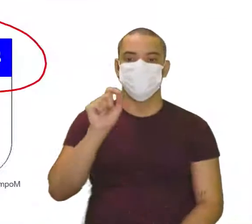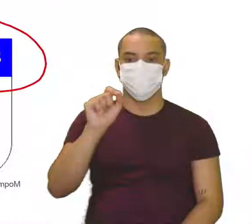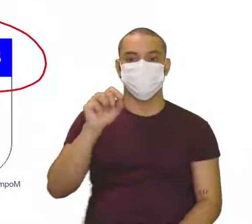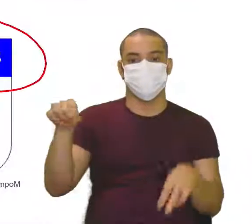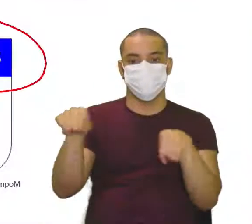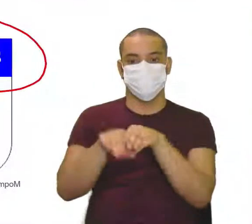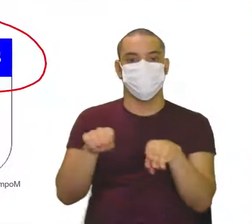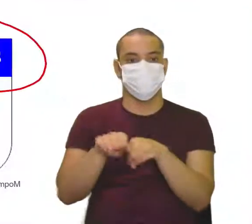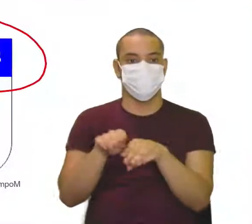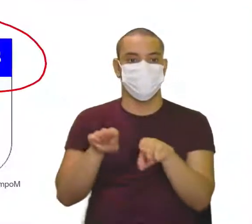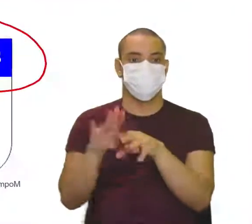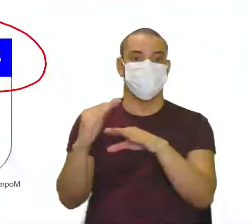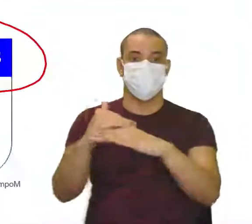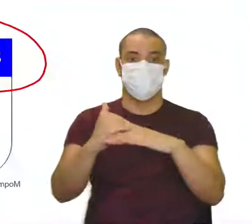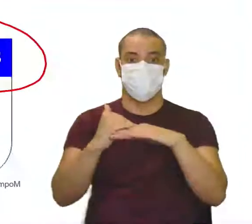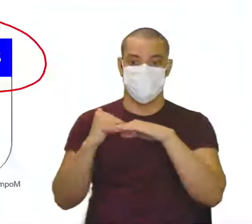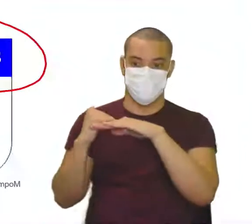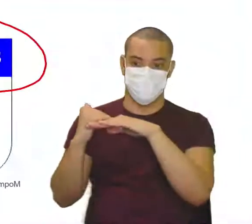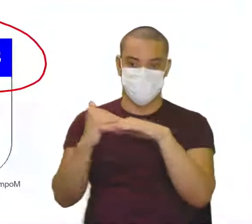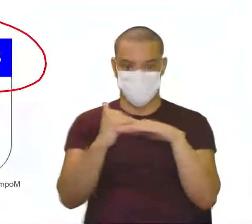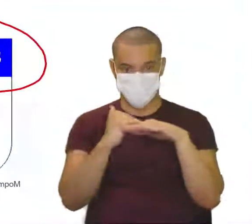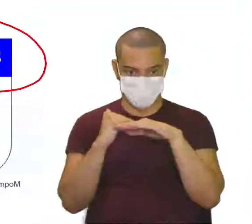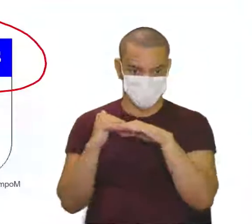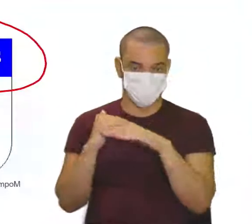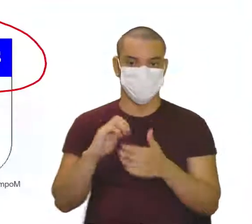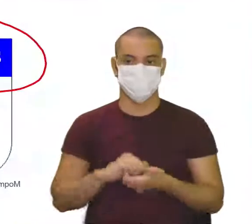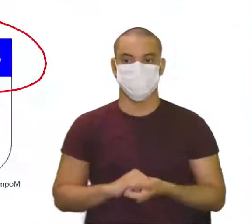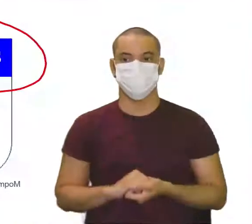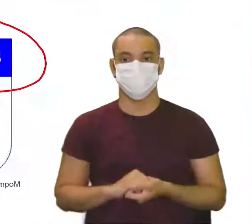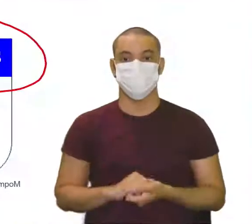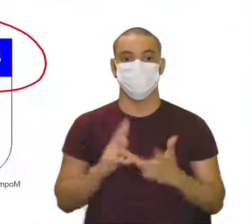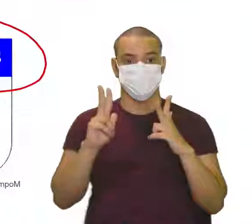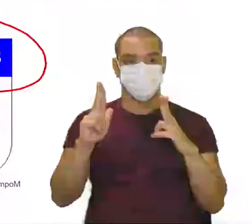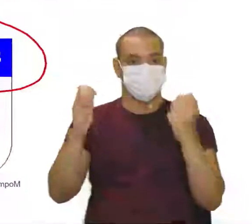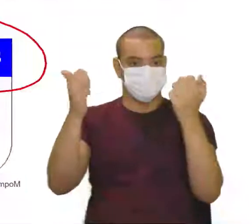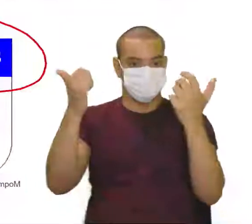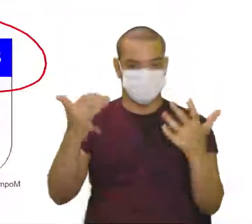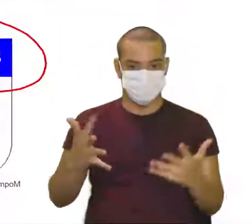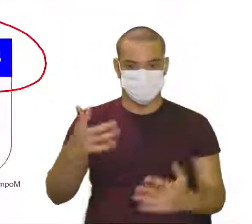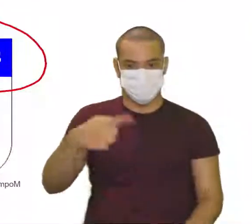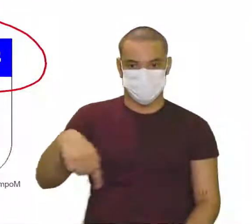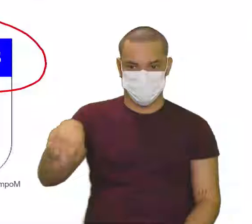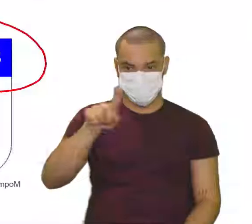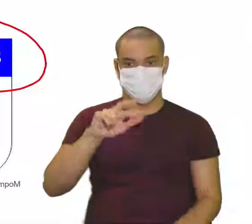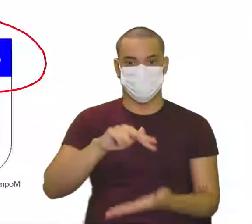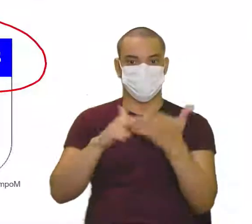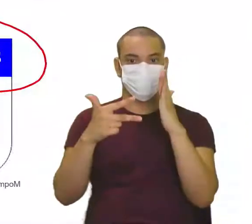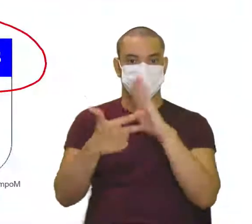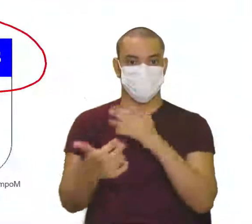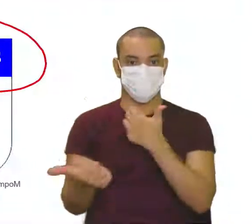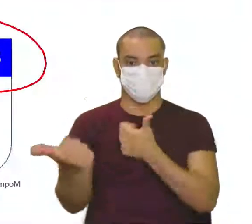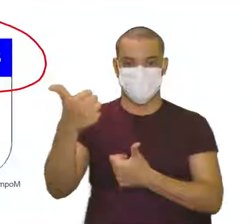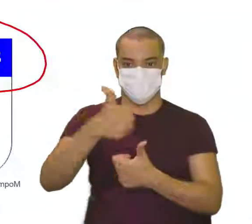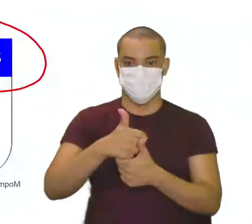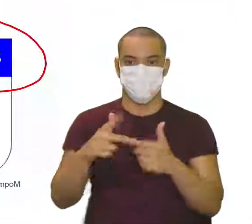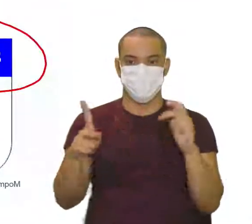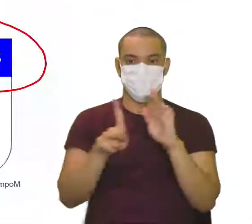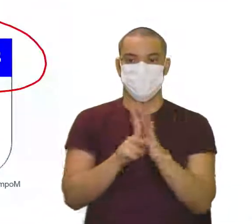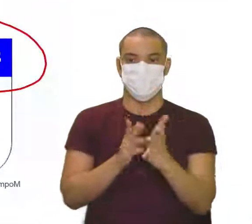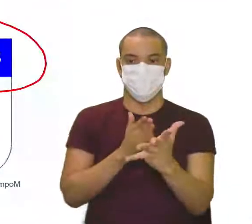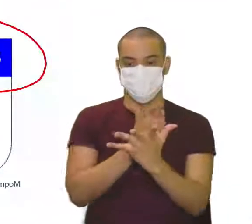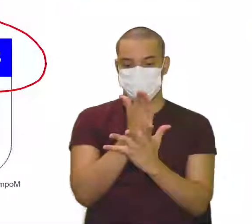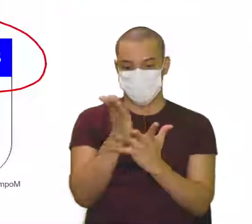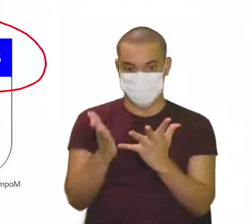magnético uniforme, tá, pessoal? E aqui, como eu falei para vocês, assim sua representação por meio de linhas de